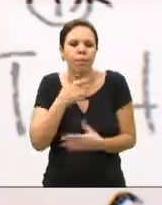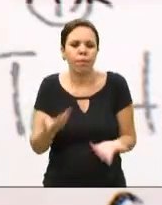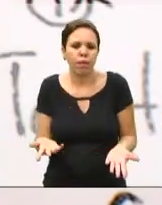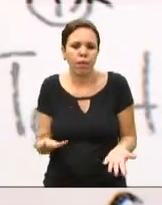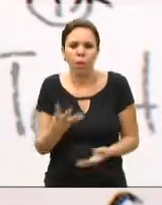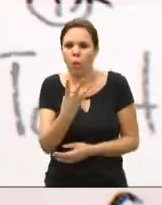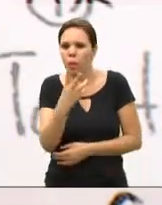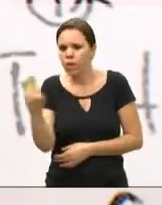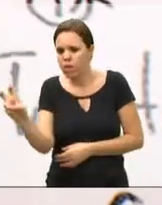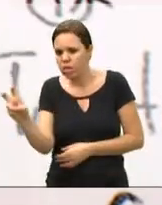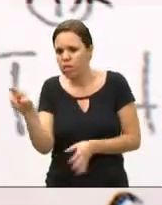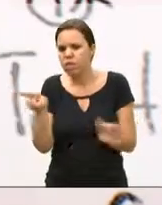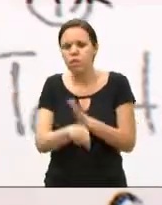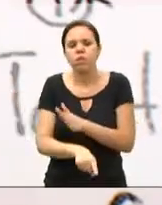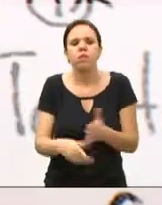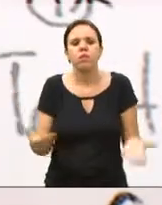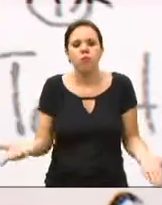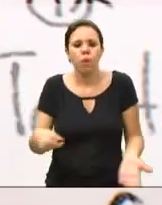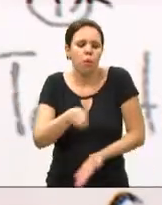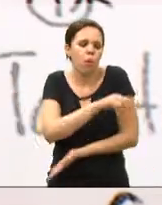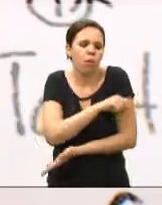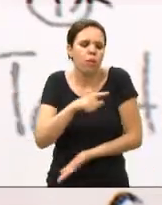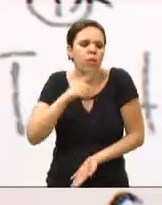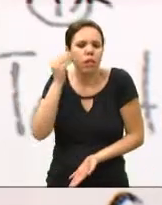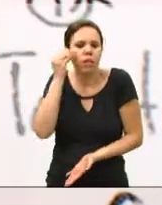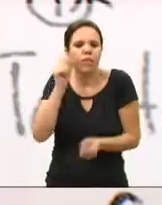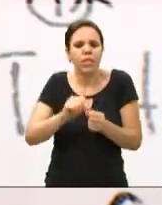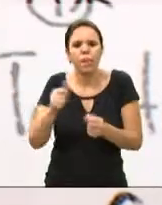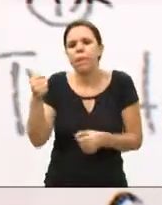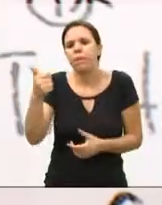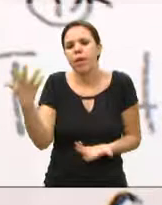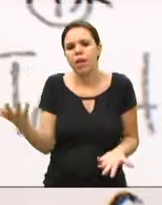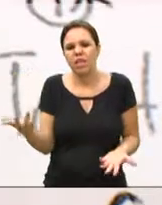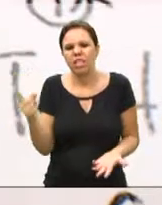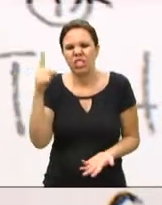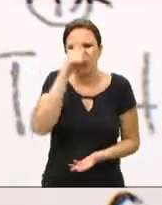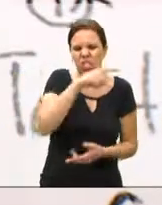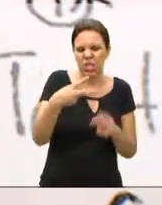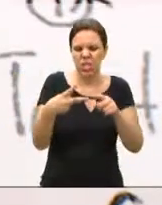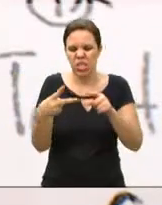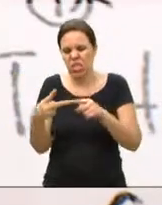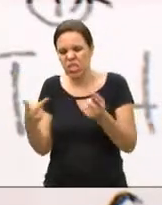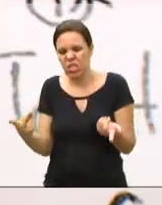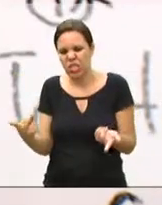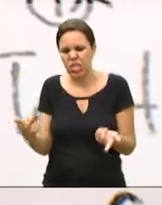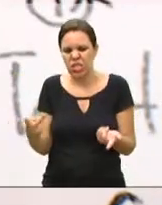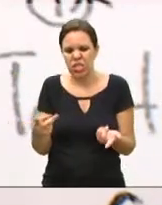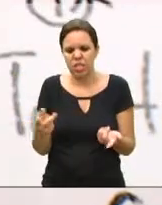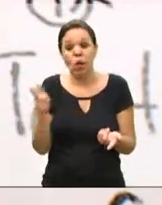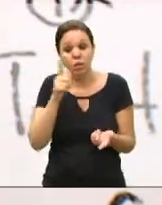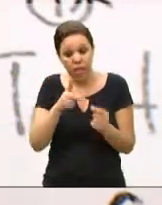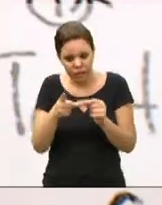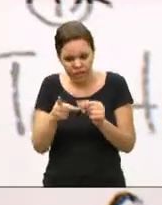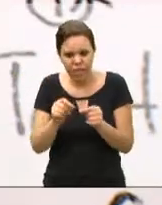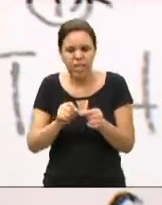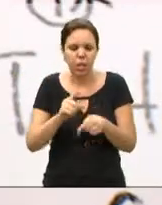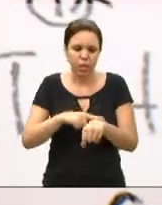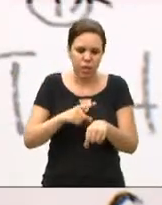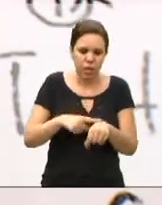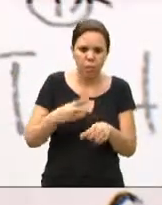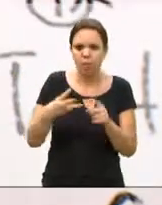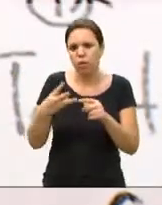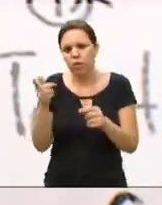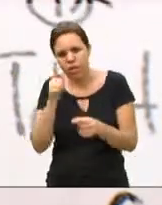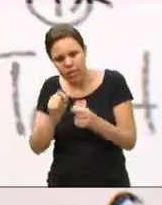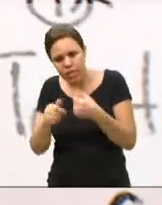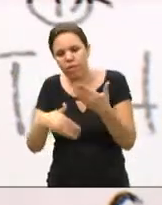Você tem 45 questões, aí o aluno tenta fazer a primeira, tá muito difícil, aí ele vai para a próxima, aí ele tenta, consegue fazer, aí ele vai para a próxima,